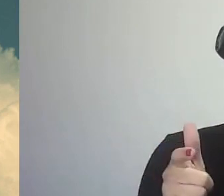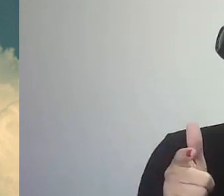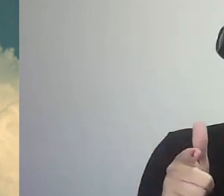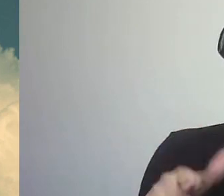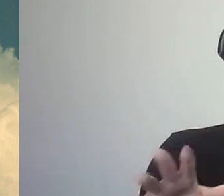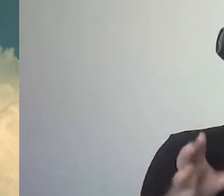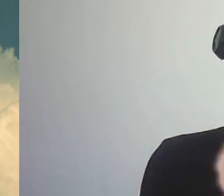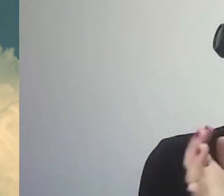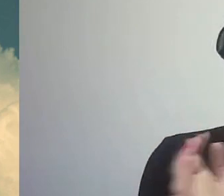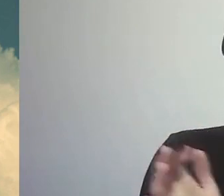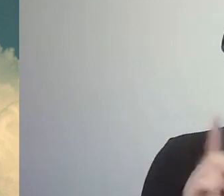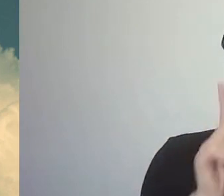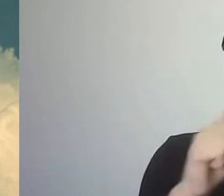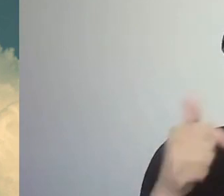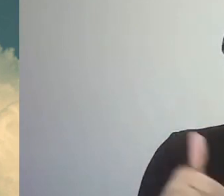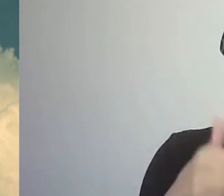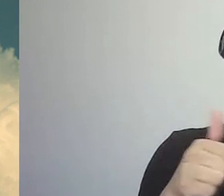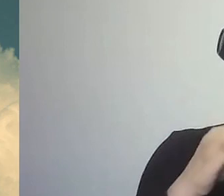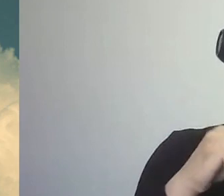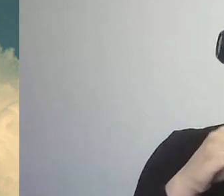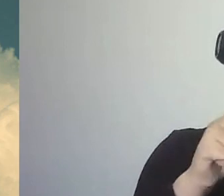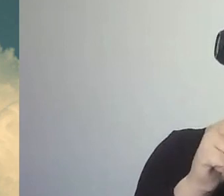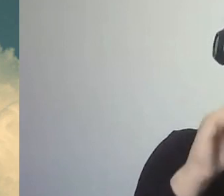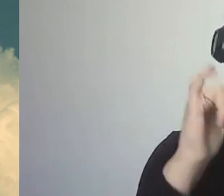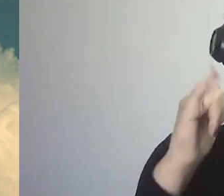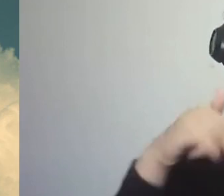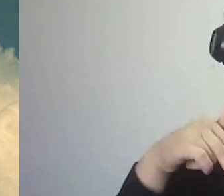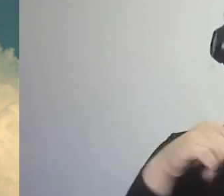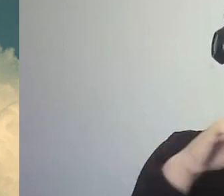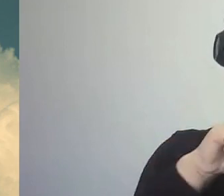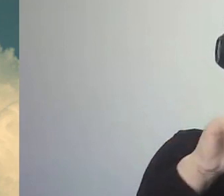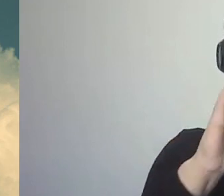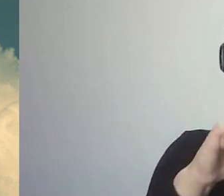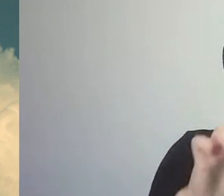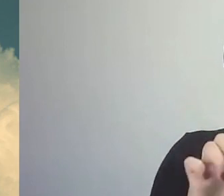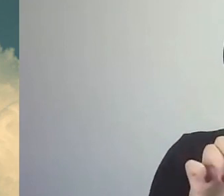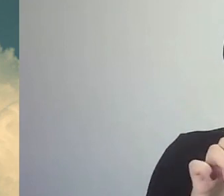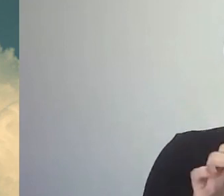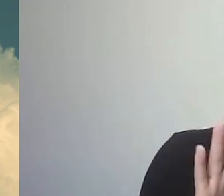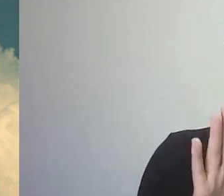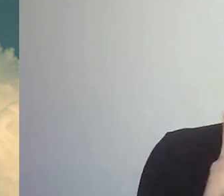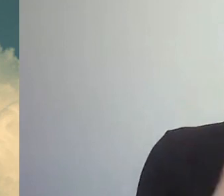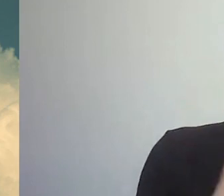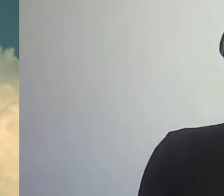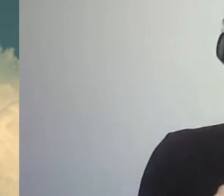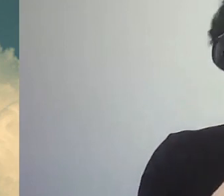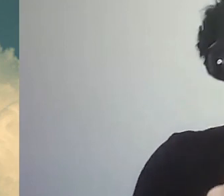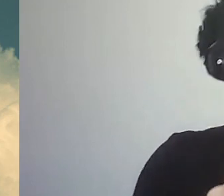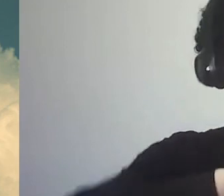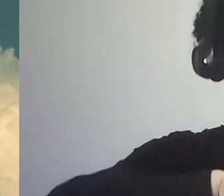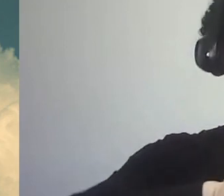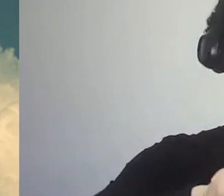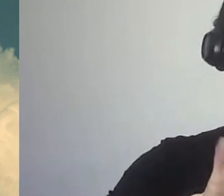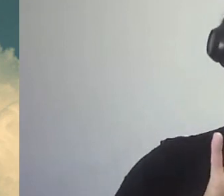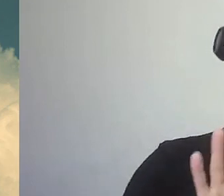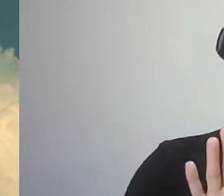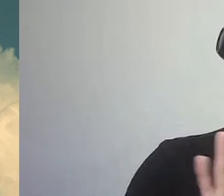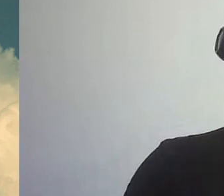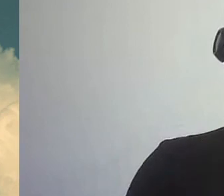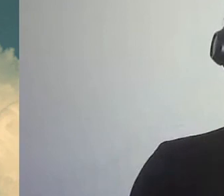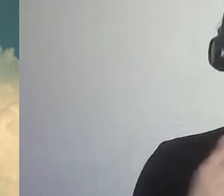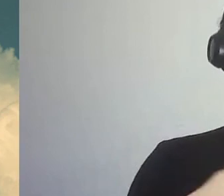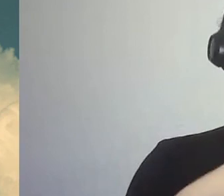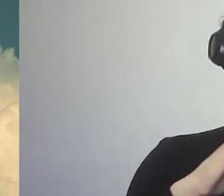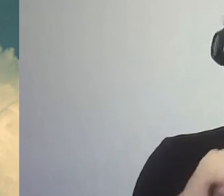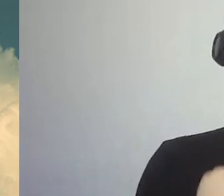nesse modelo tá então isso é um problema não não é Alex vou botar eu vou até aproveitar